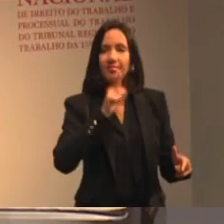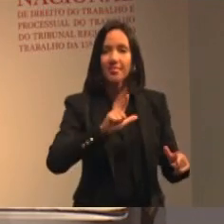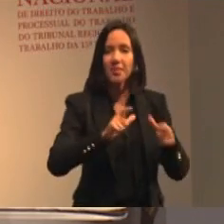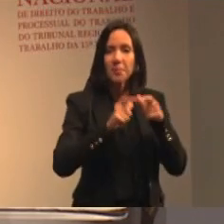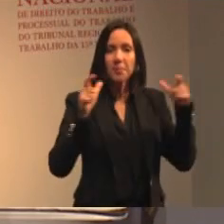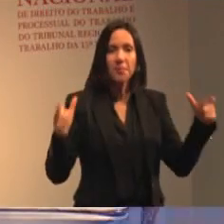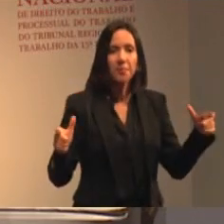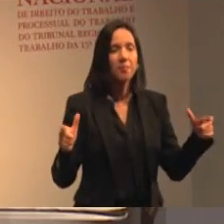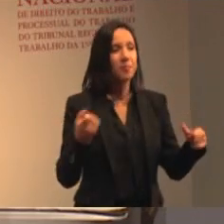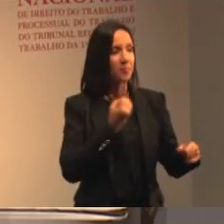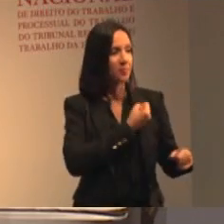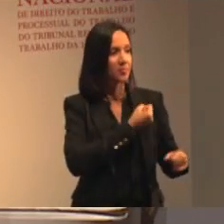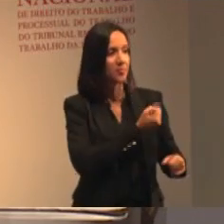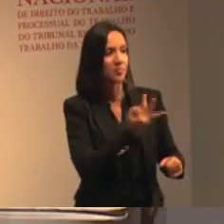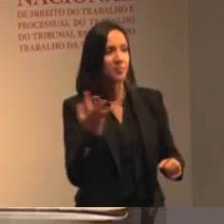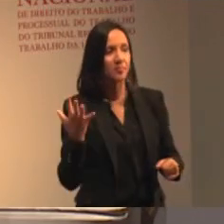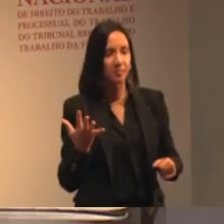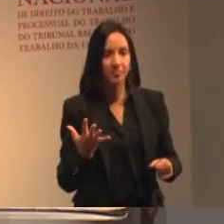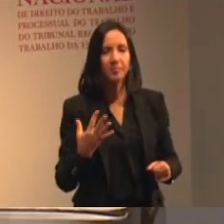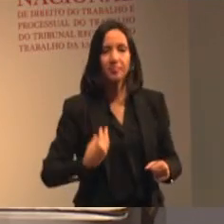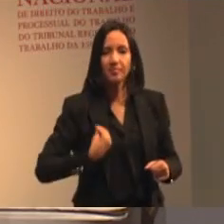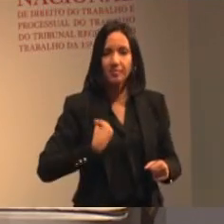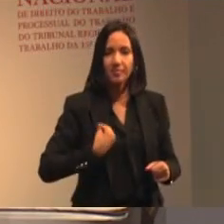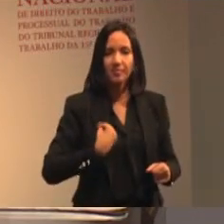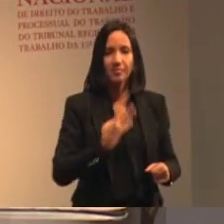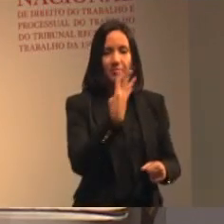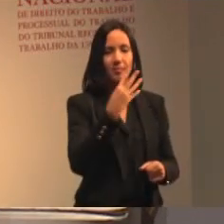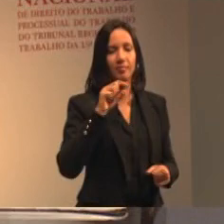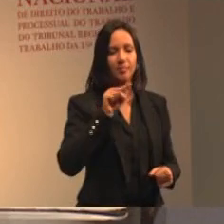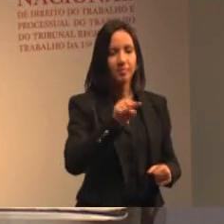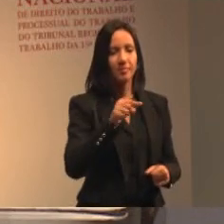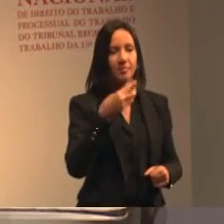maior número de acordos nas